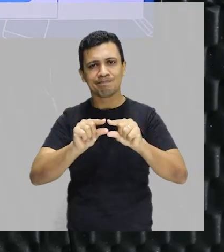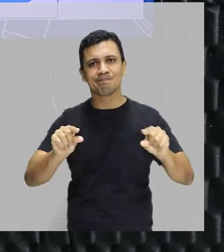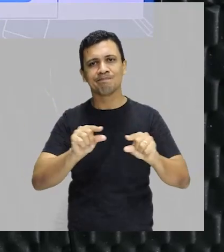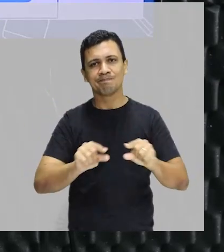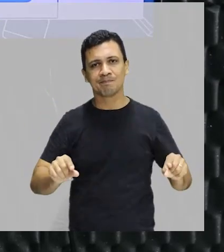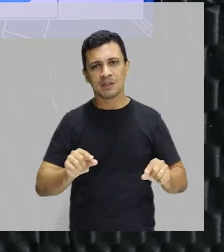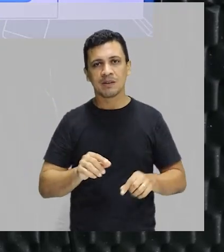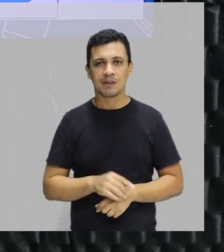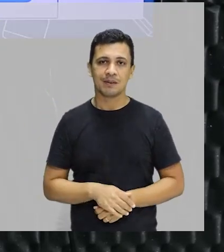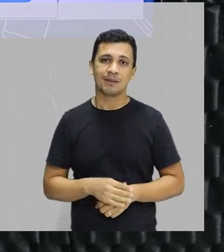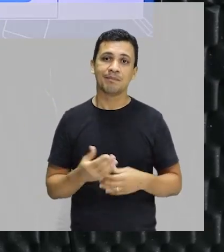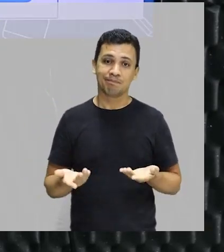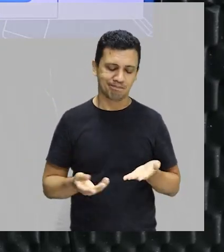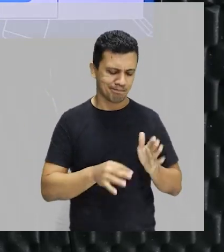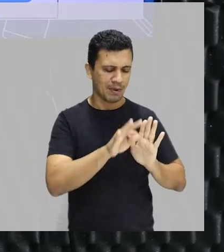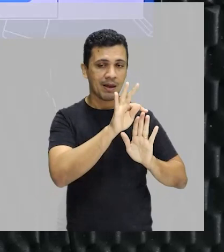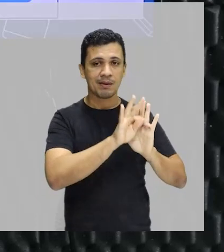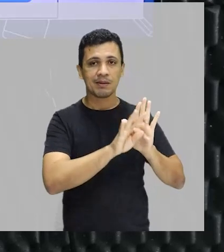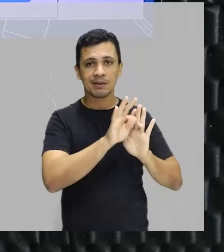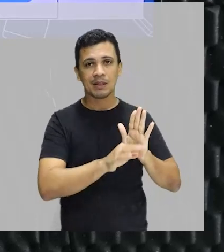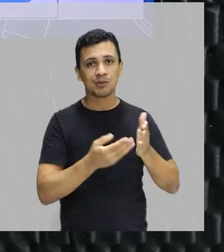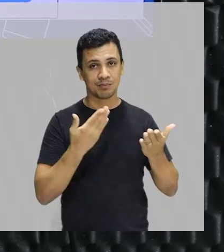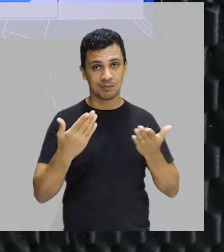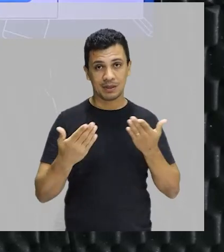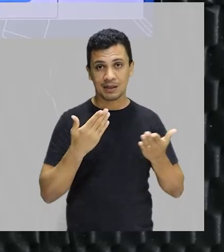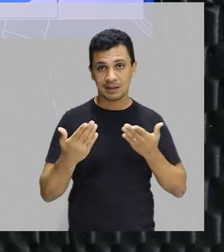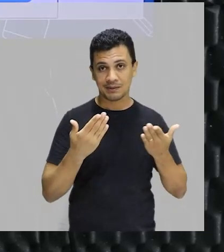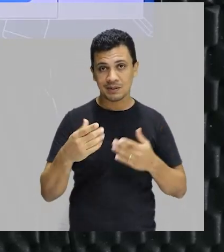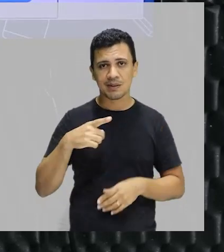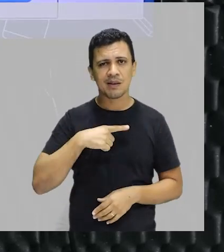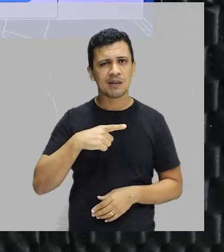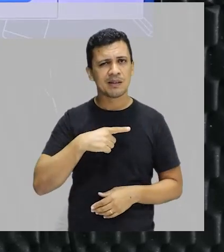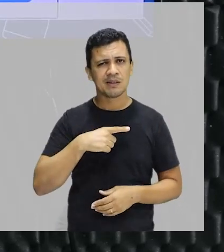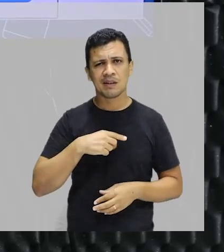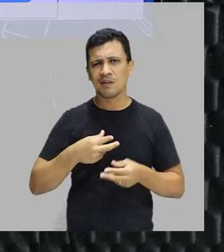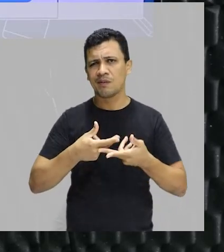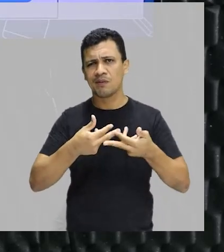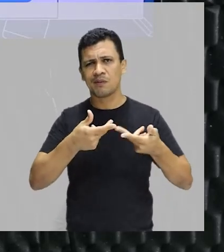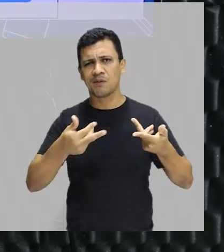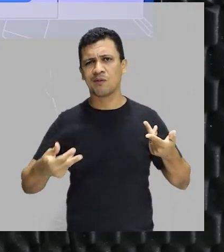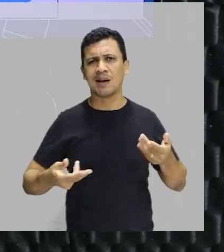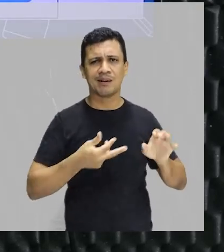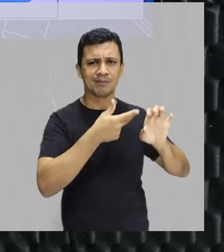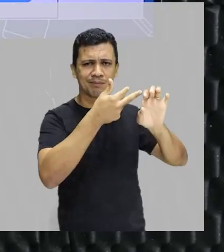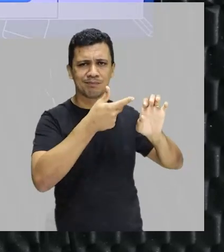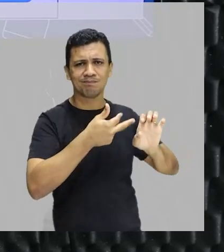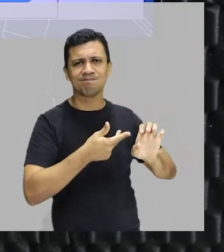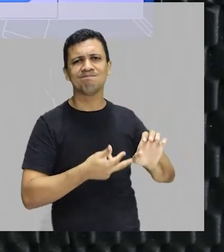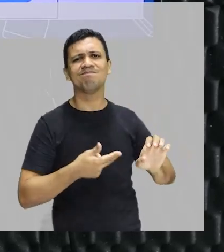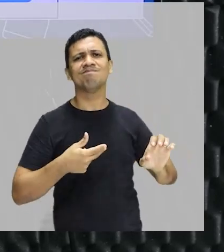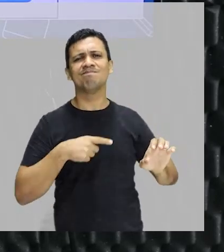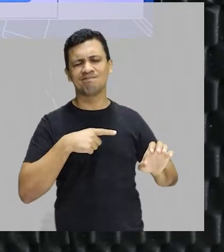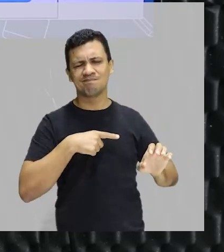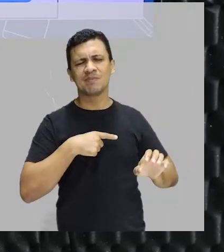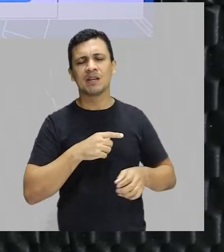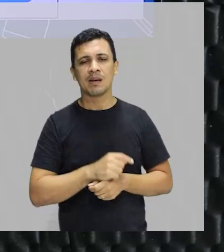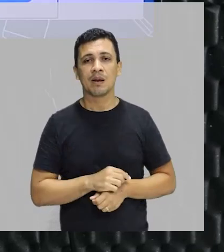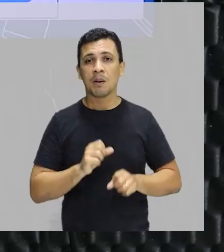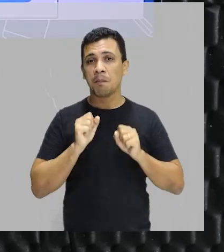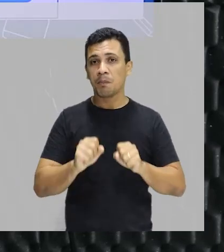você analisa um texto, você tem vários outros elementos que compõem essas construções. Então, você pode ter